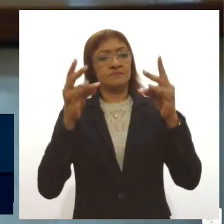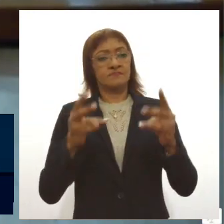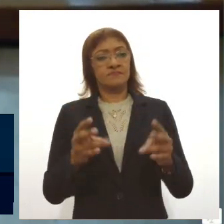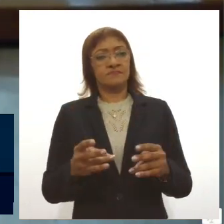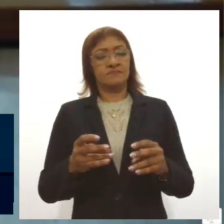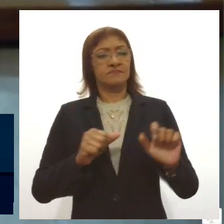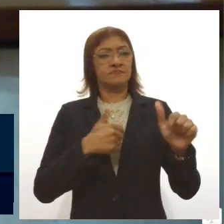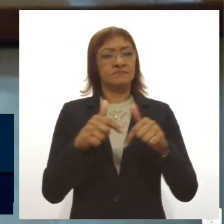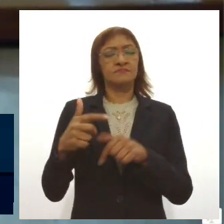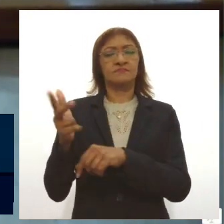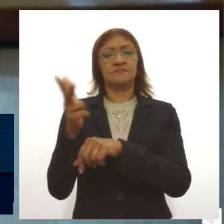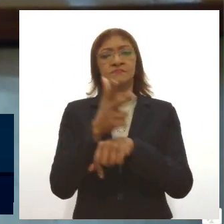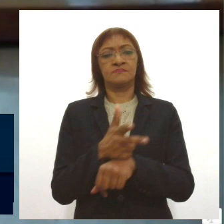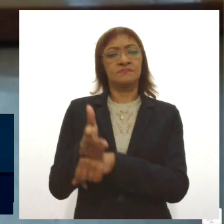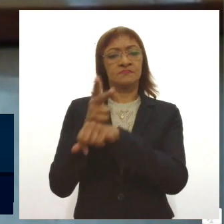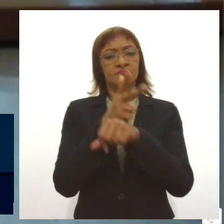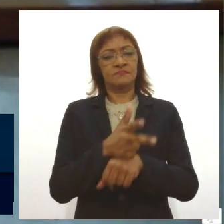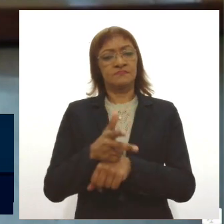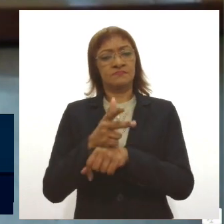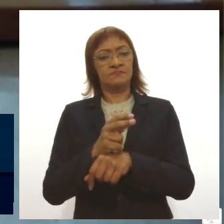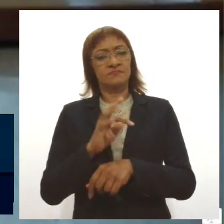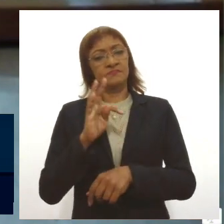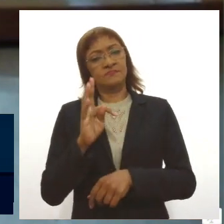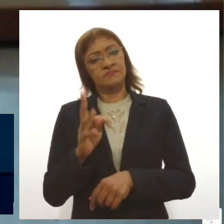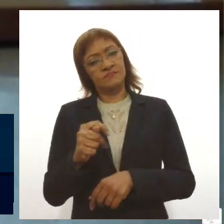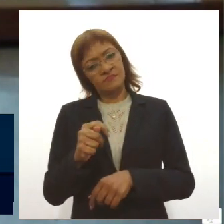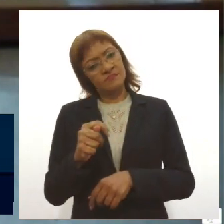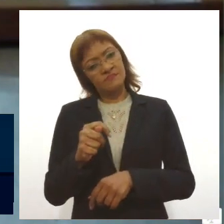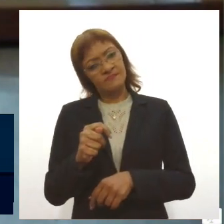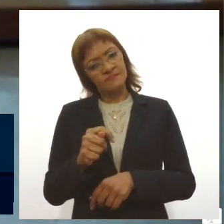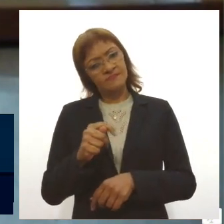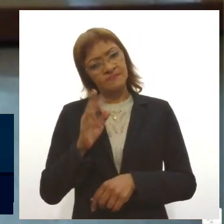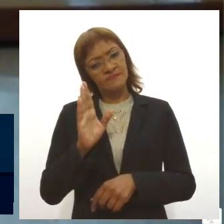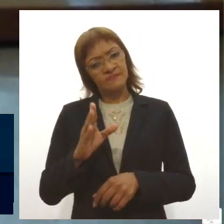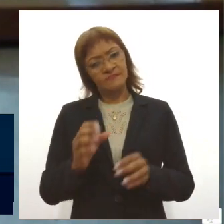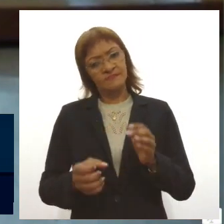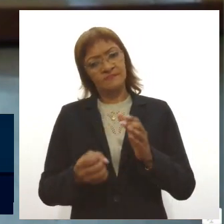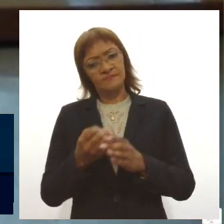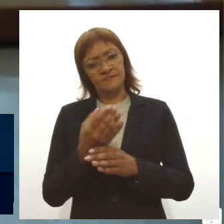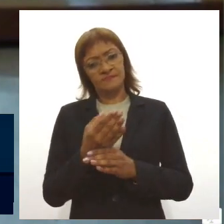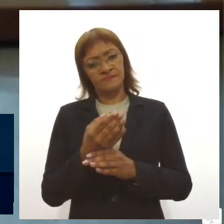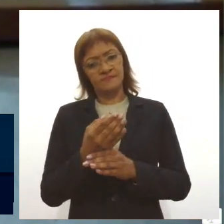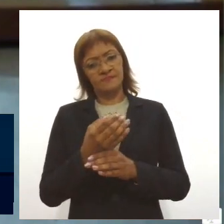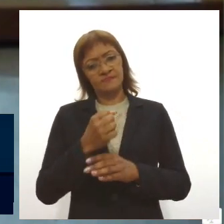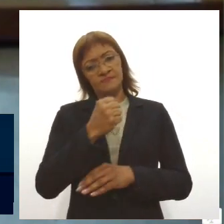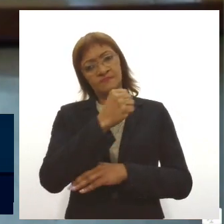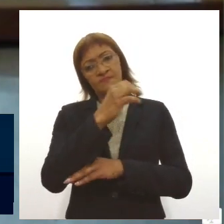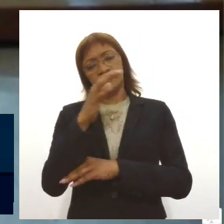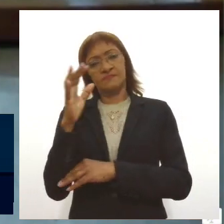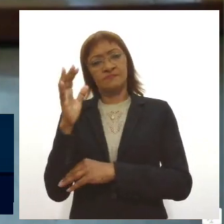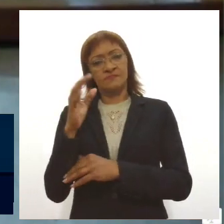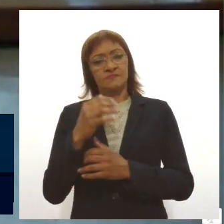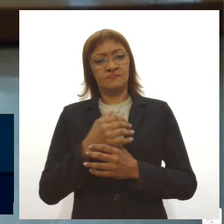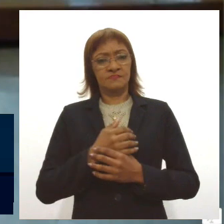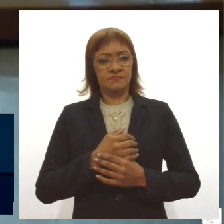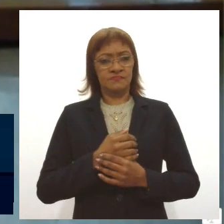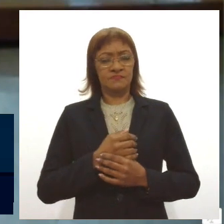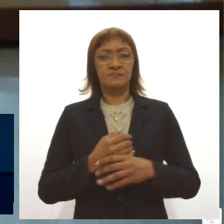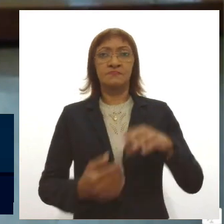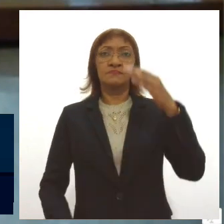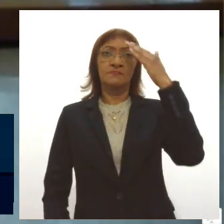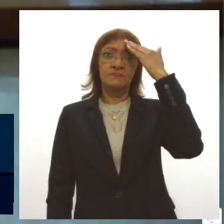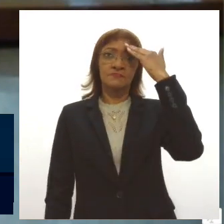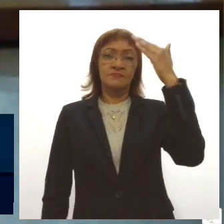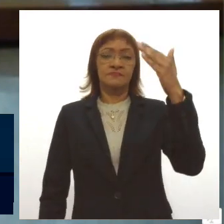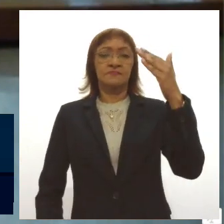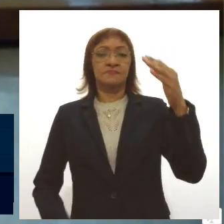de monitoramento, de fiscalização, tanto no aspecto dos recursos hídricos como no meio ambiente. E tem, assim, graças ao